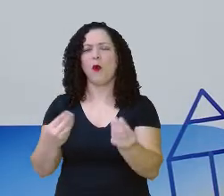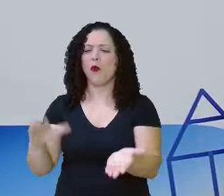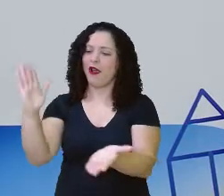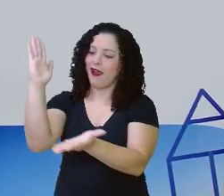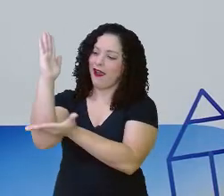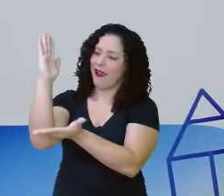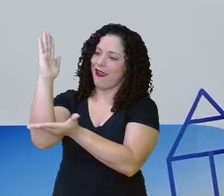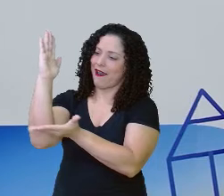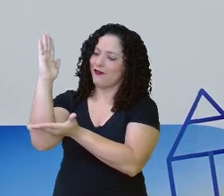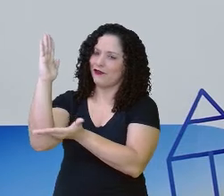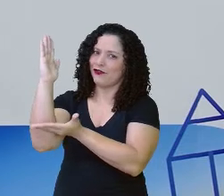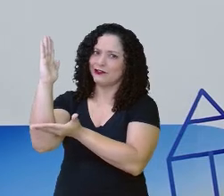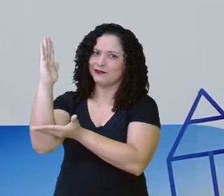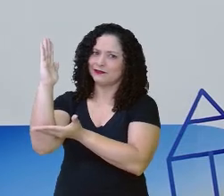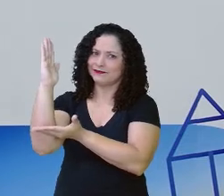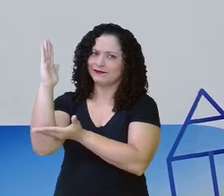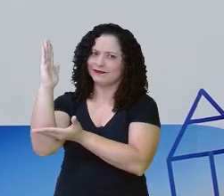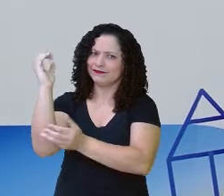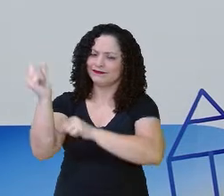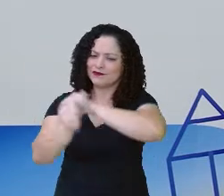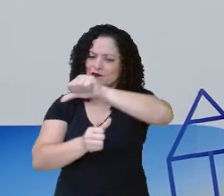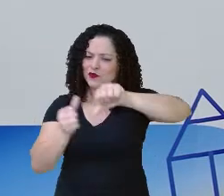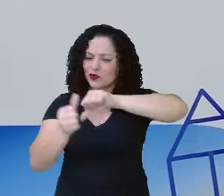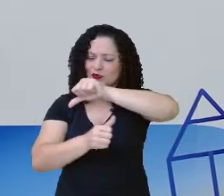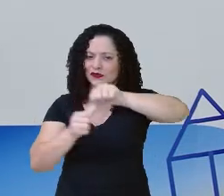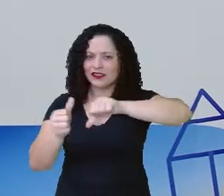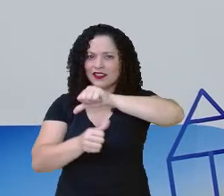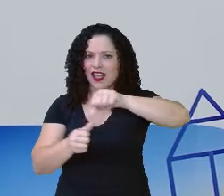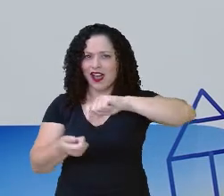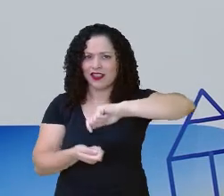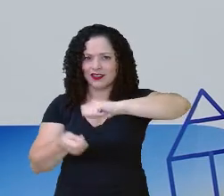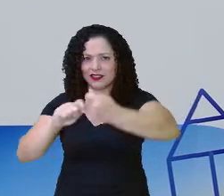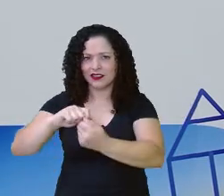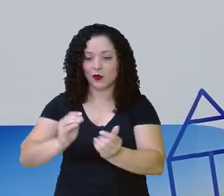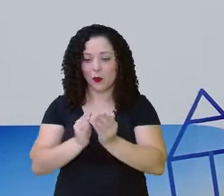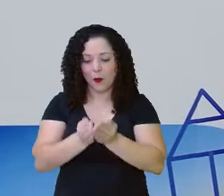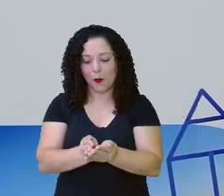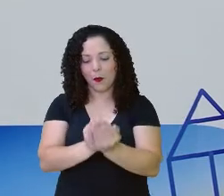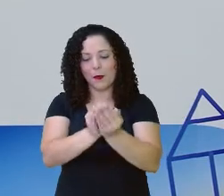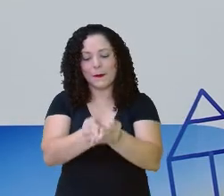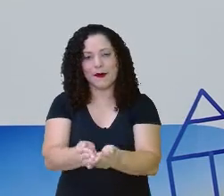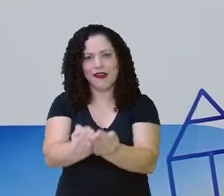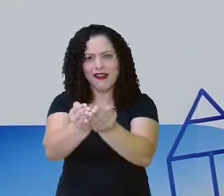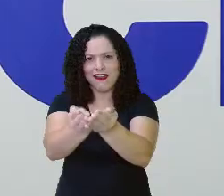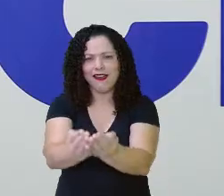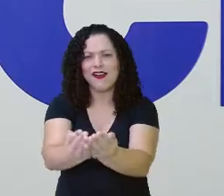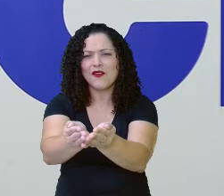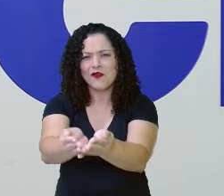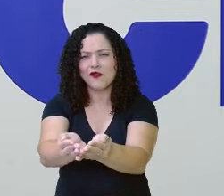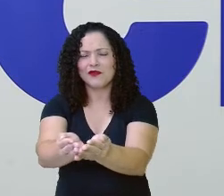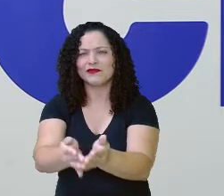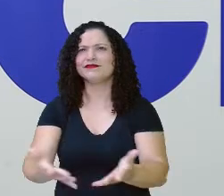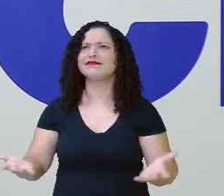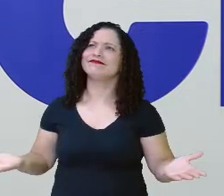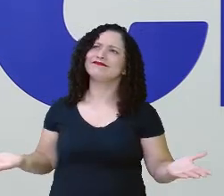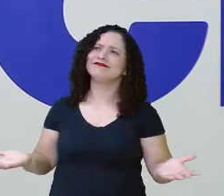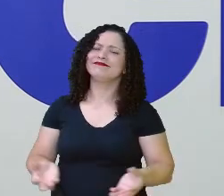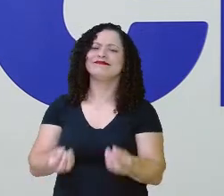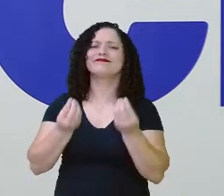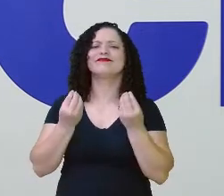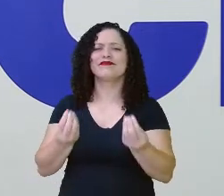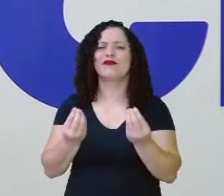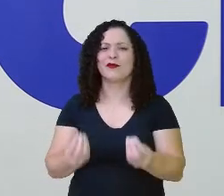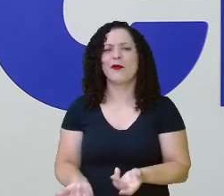de refrigerante, uma garrafa PET como essa, parecida com essa, num barco. Dá uma caravela, né? Se a gente pois é. Dá